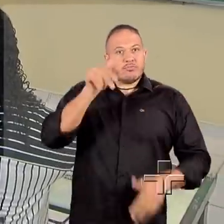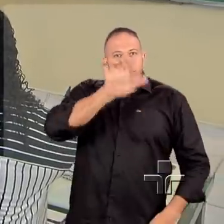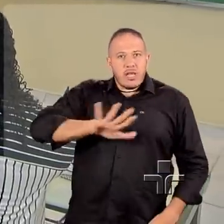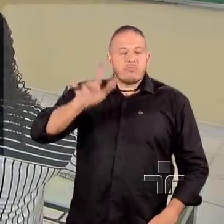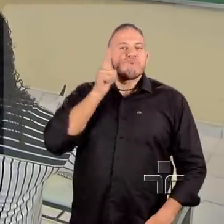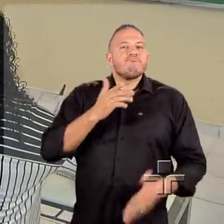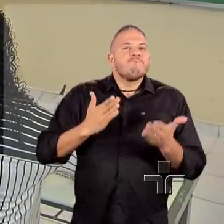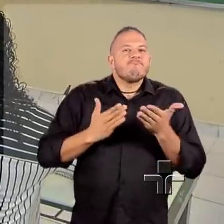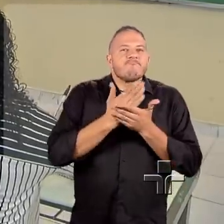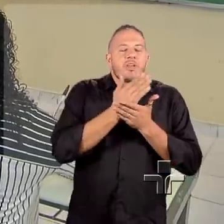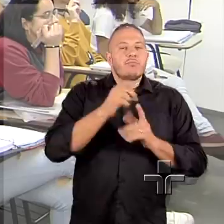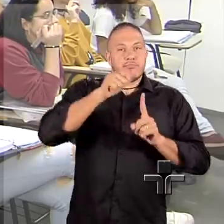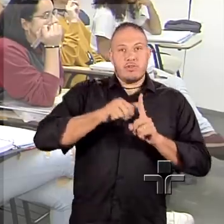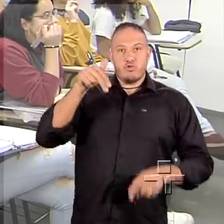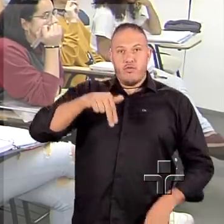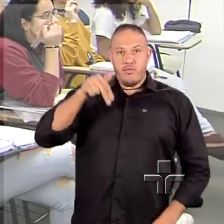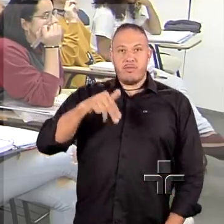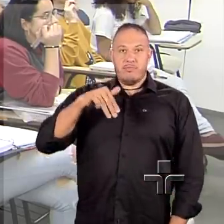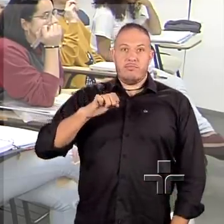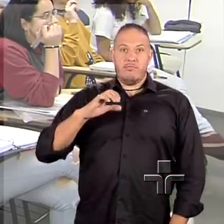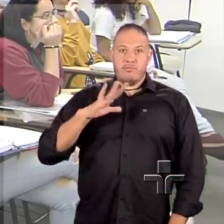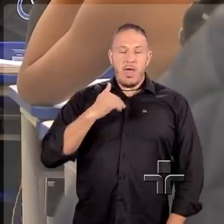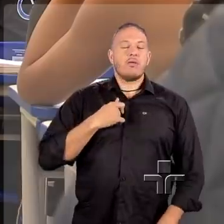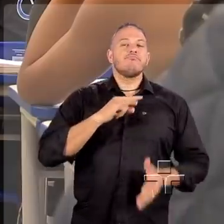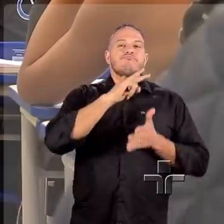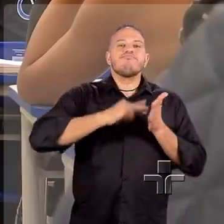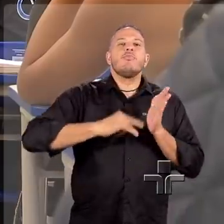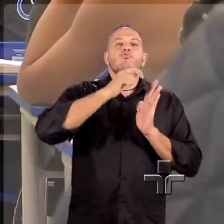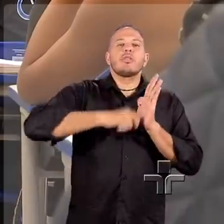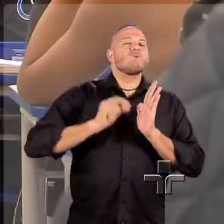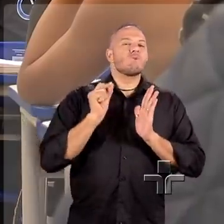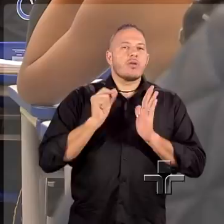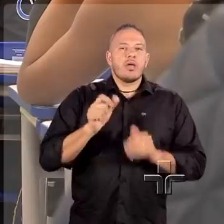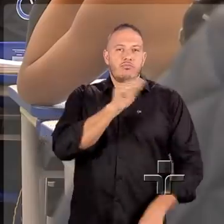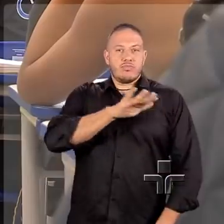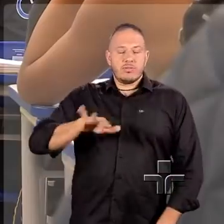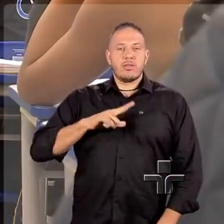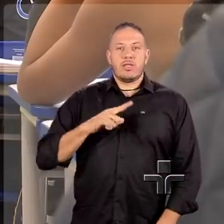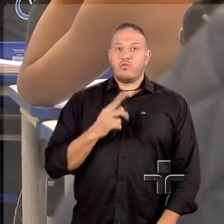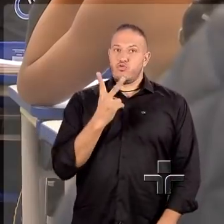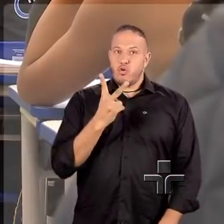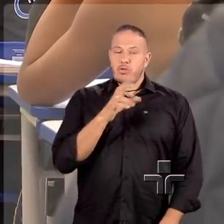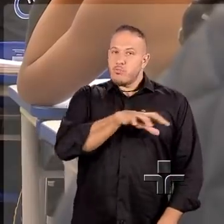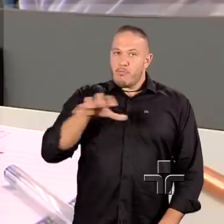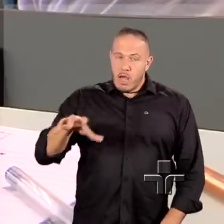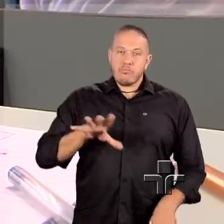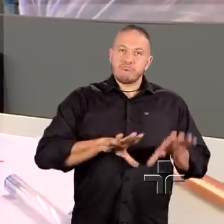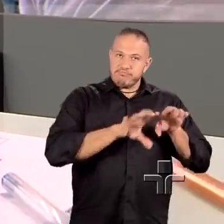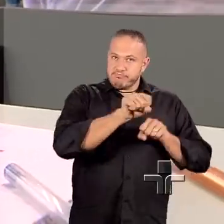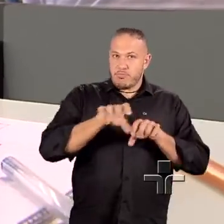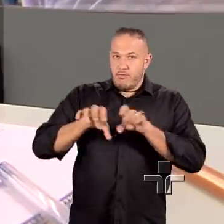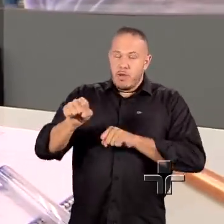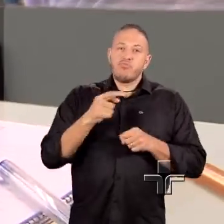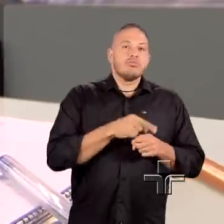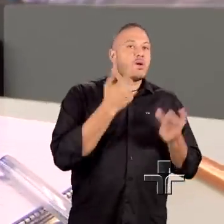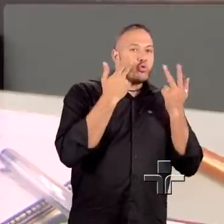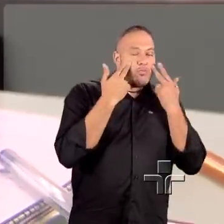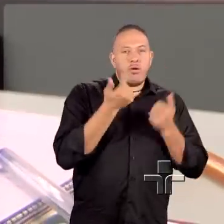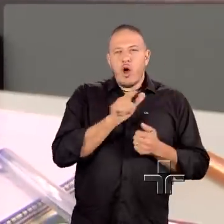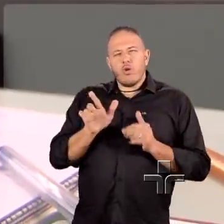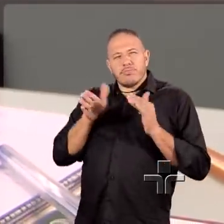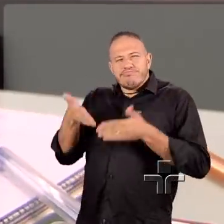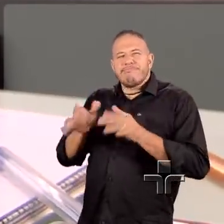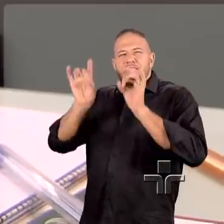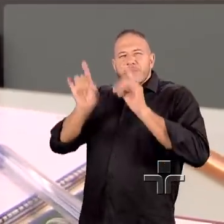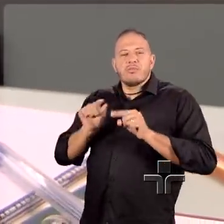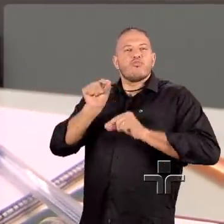homologadas em novembro pelo MEC. De acordo com o texto, os estudantes terão 2 etapas de formação, uma comum e outra